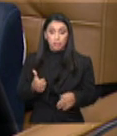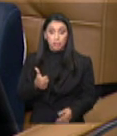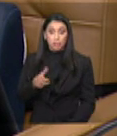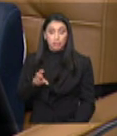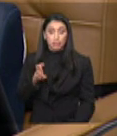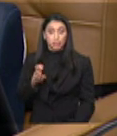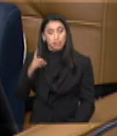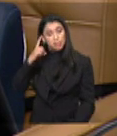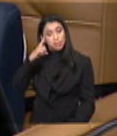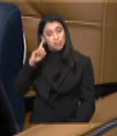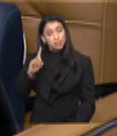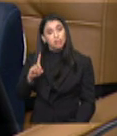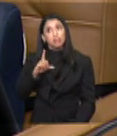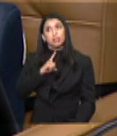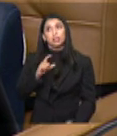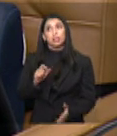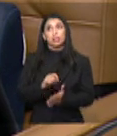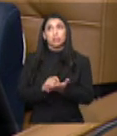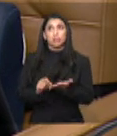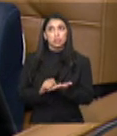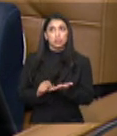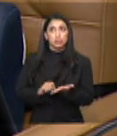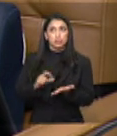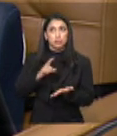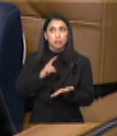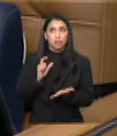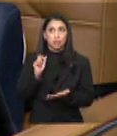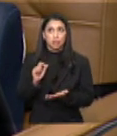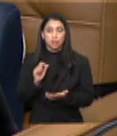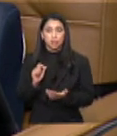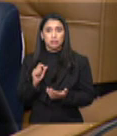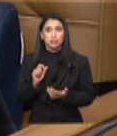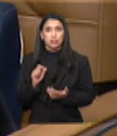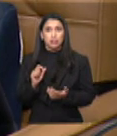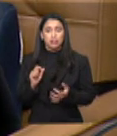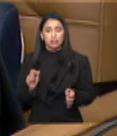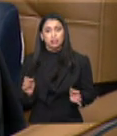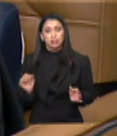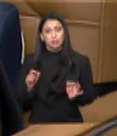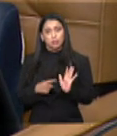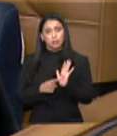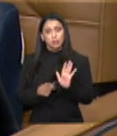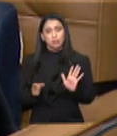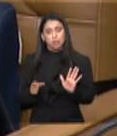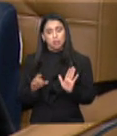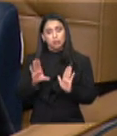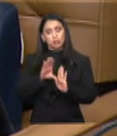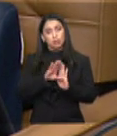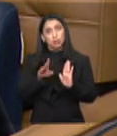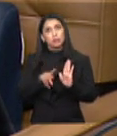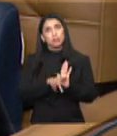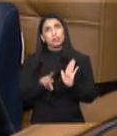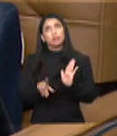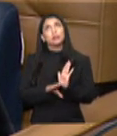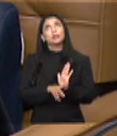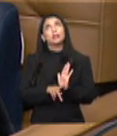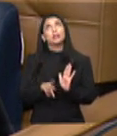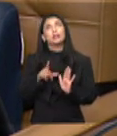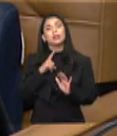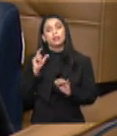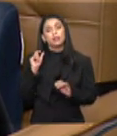dias alegações escritas. Isso, a meu ver, corresponde às alegações finais no Código de Processo Penal,